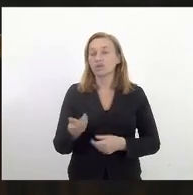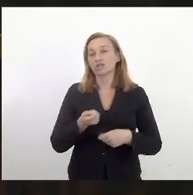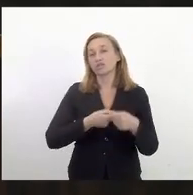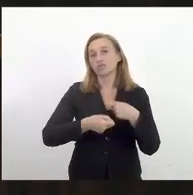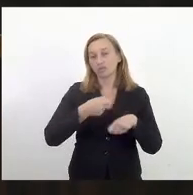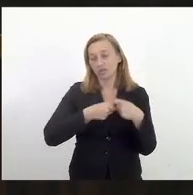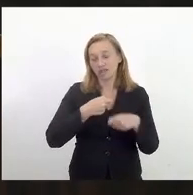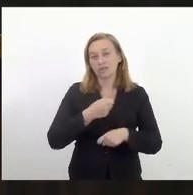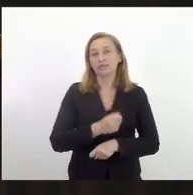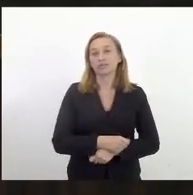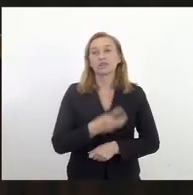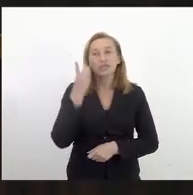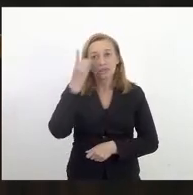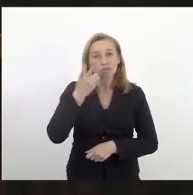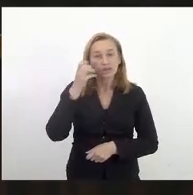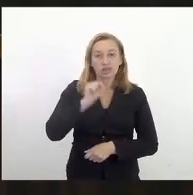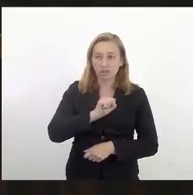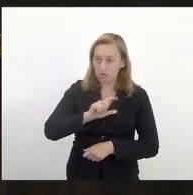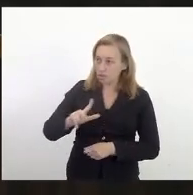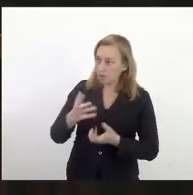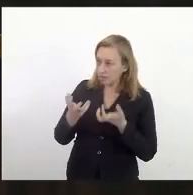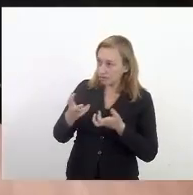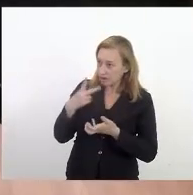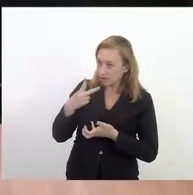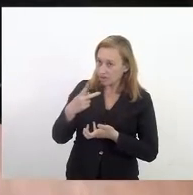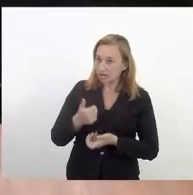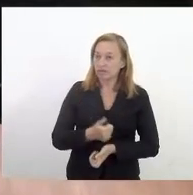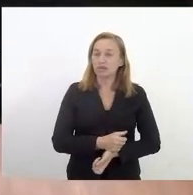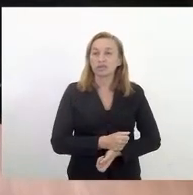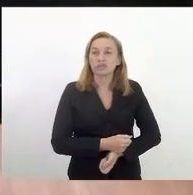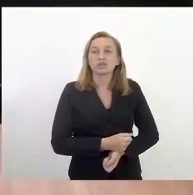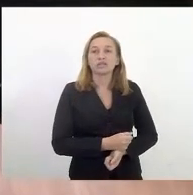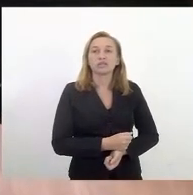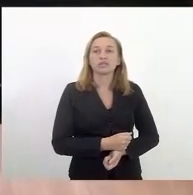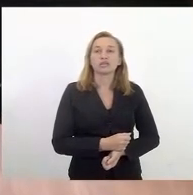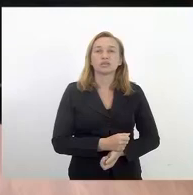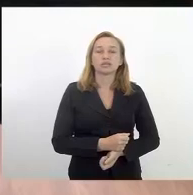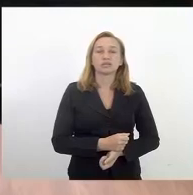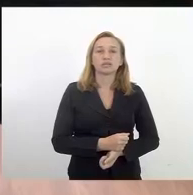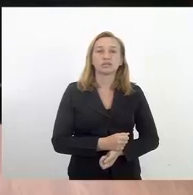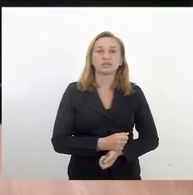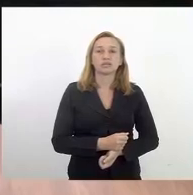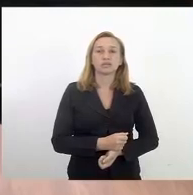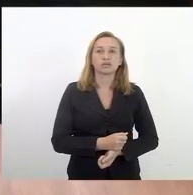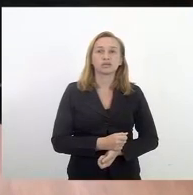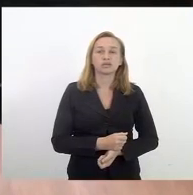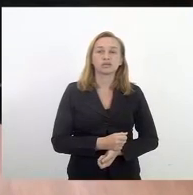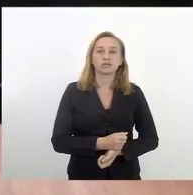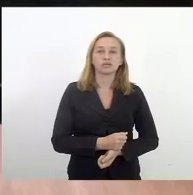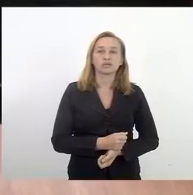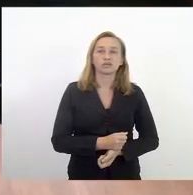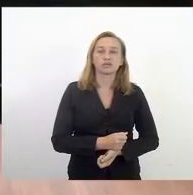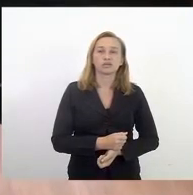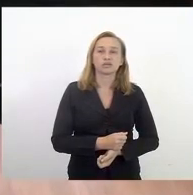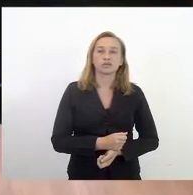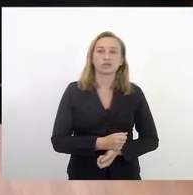no ano ele tá de Samuel tá aberto o som quer falar e